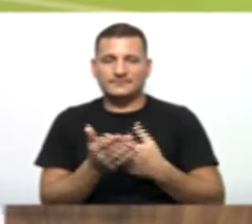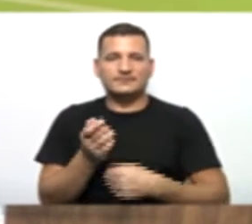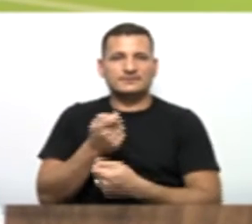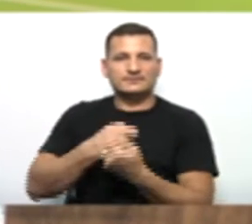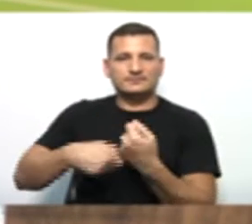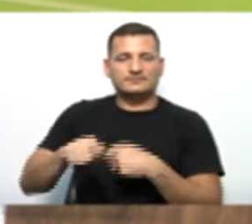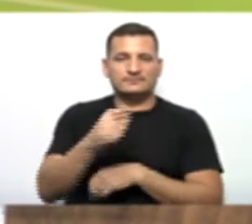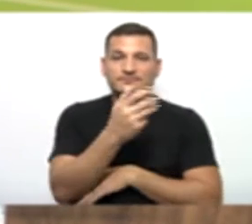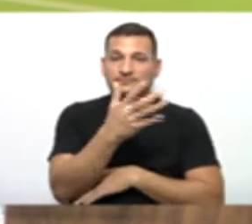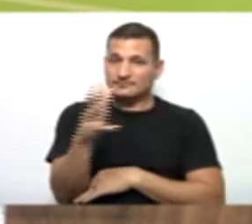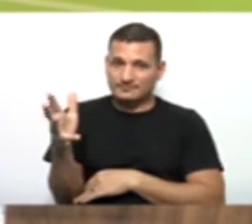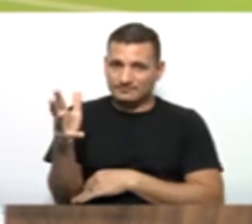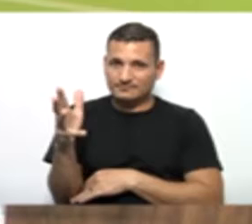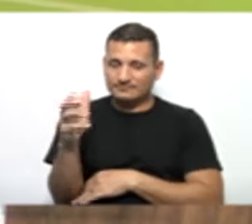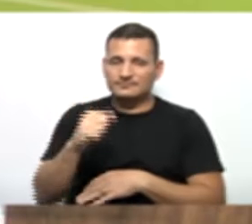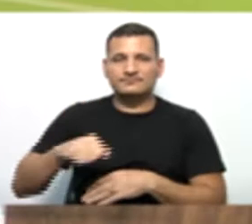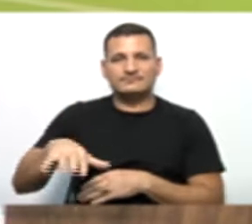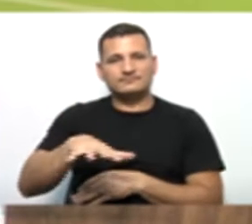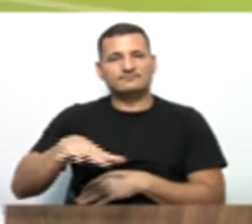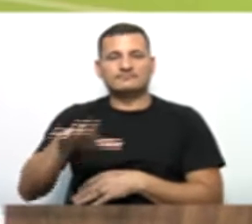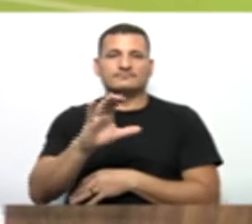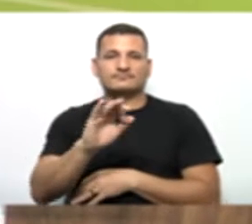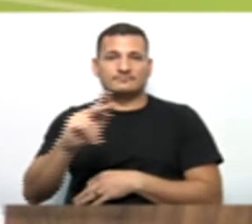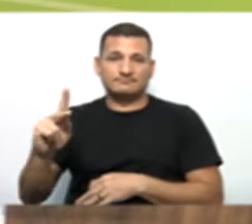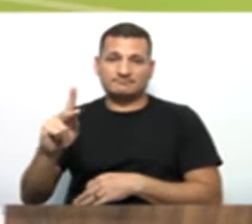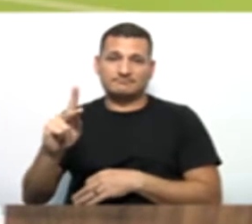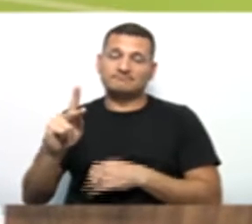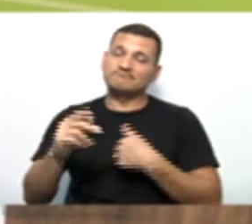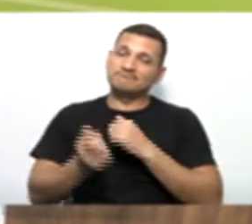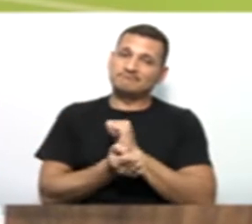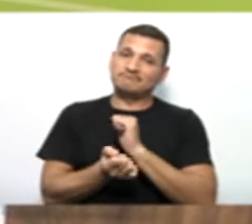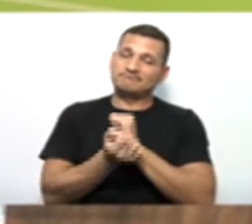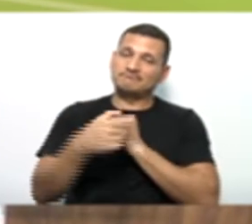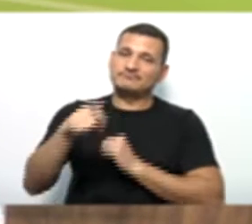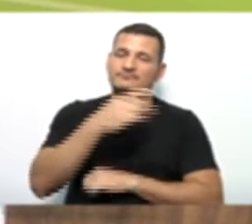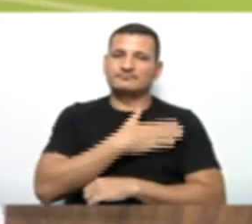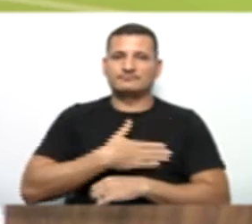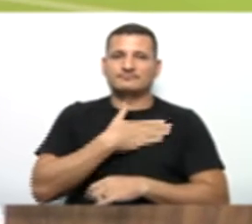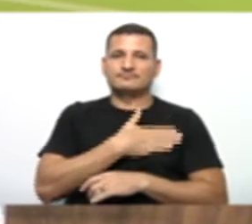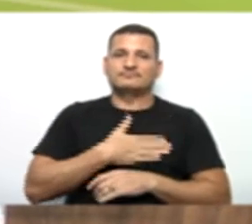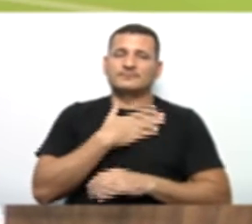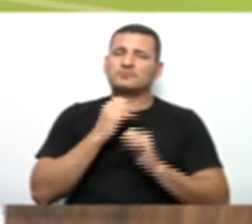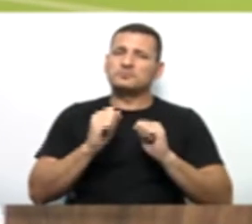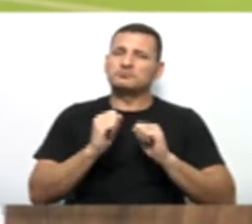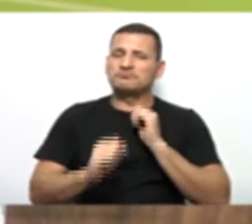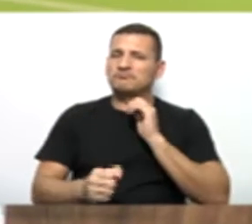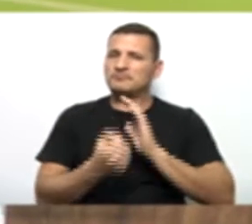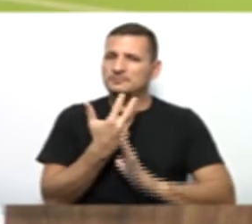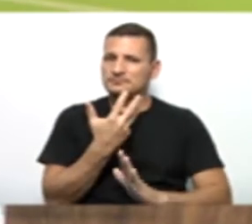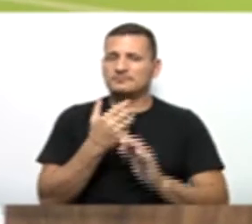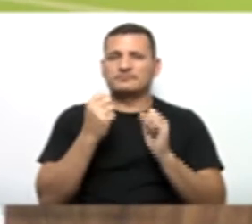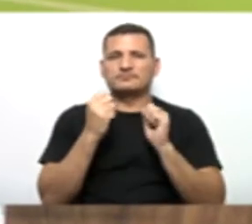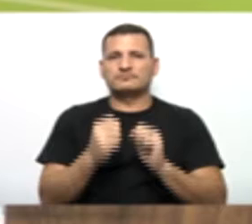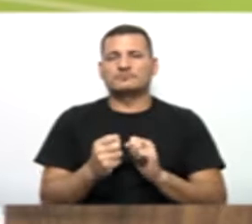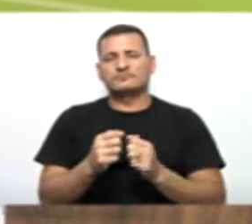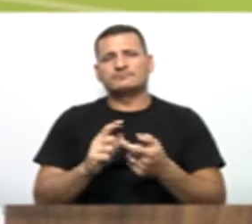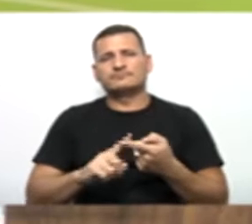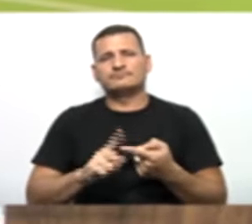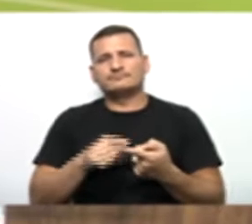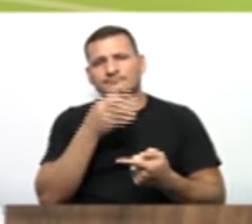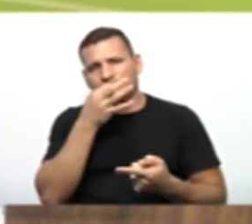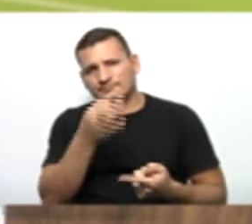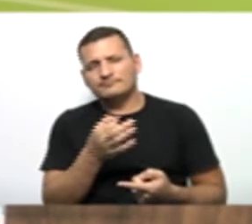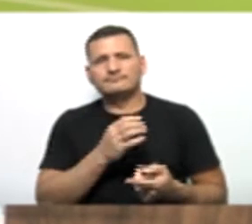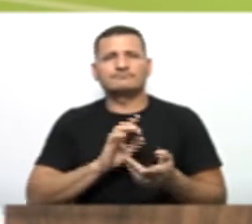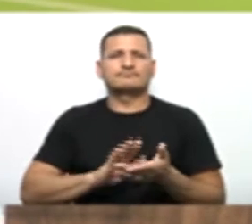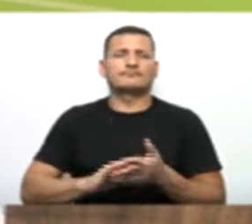ambiental aplicada ao cooperativismo. Espero que vocês estejam gostando. Mandem para a gente. Estamos aguardando aqui os comentários de vocês,